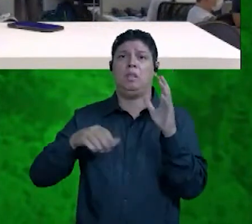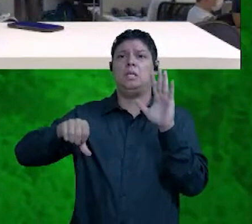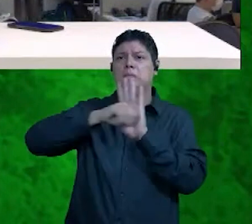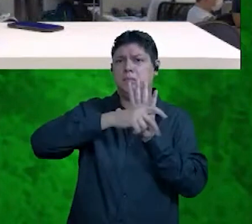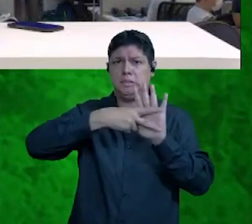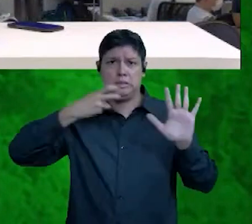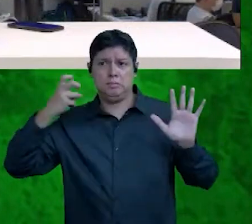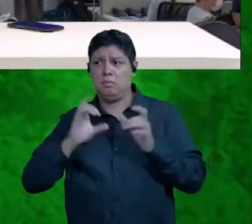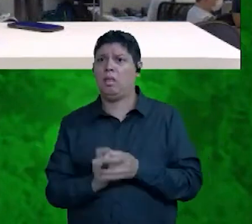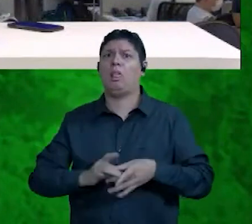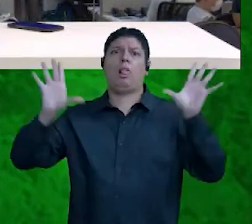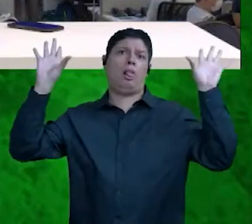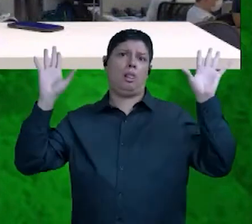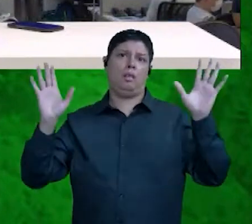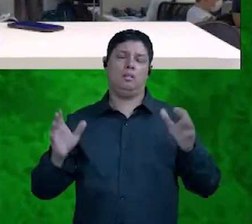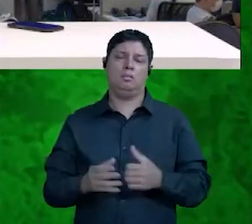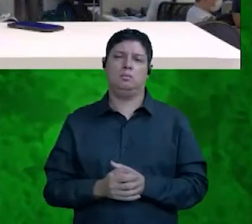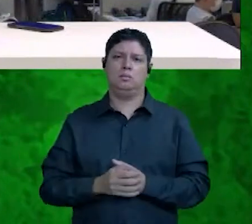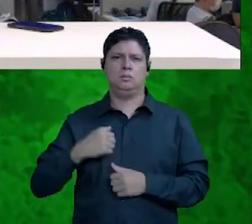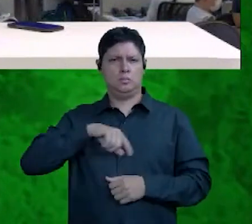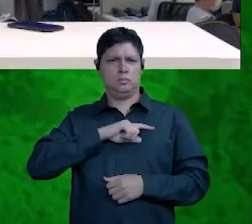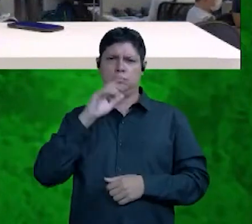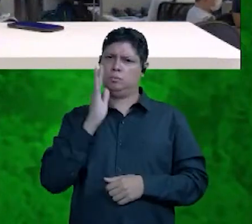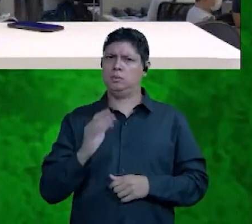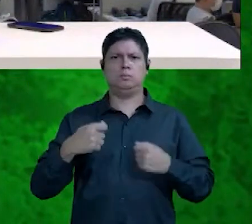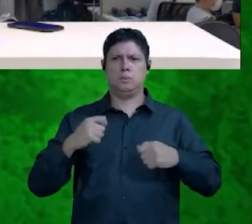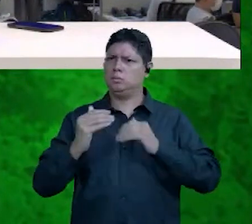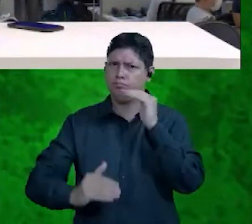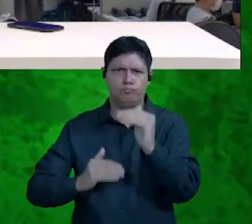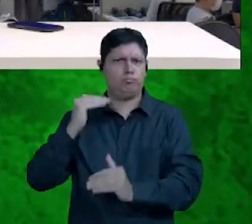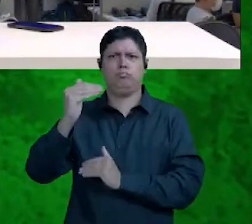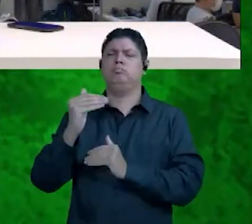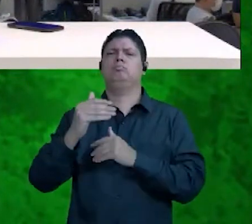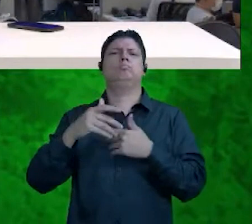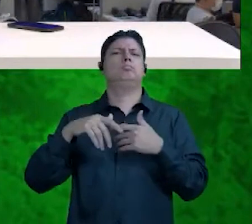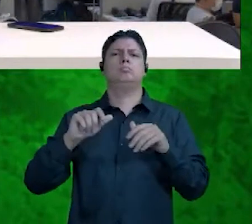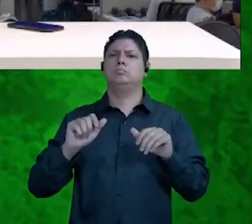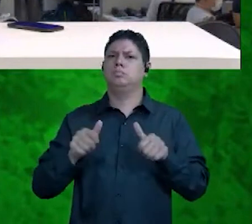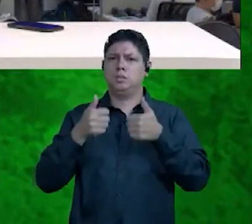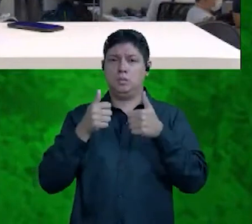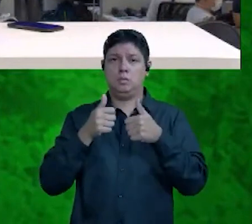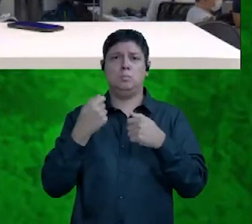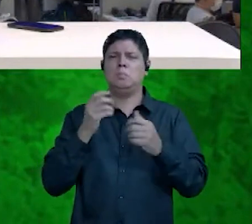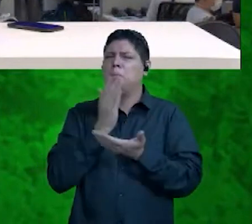passo adiante. Se nós não entendermos que o Brasil não vai mais resolver seus problemas com conversa fiada, com